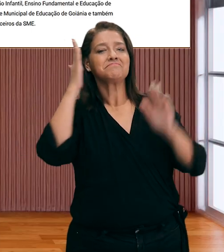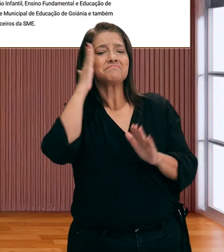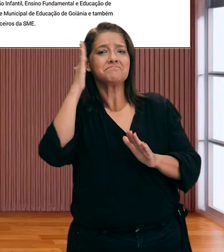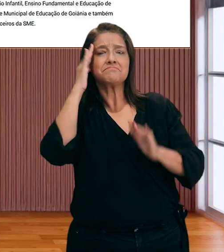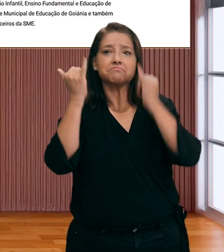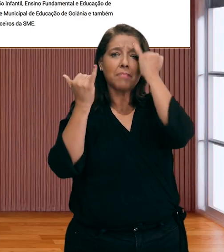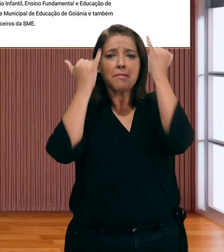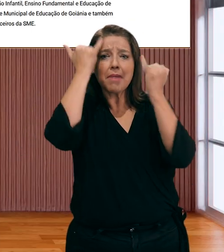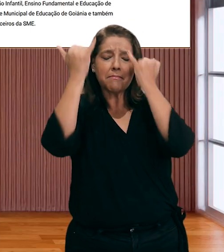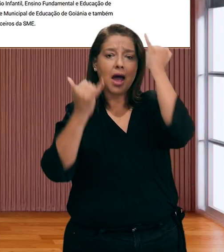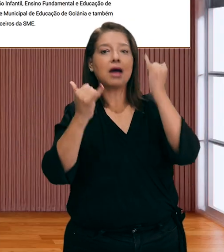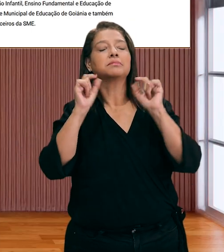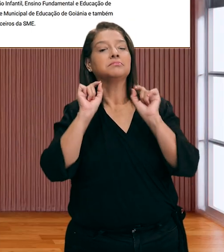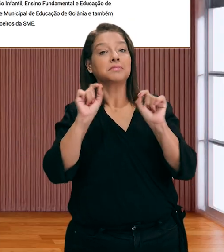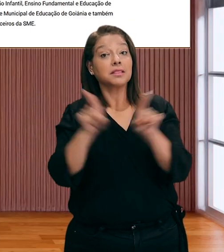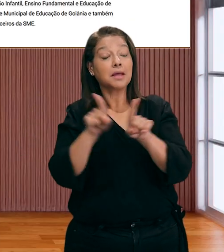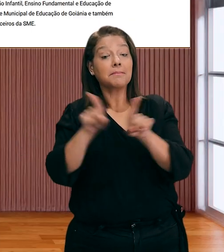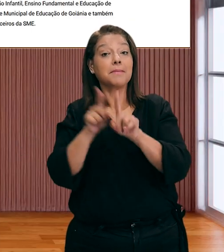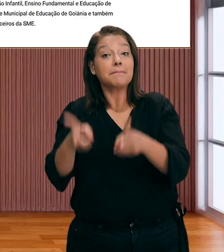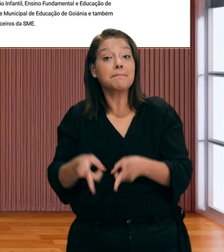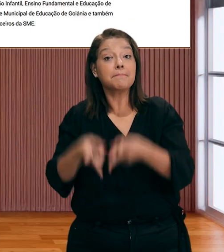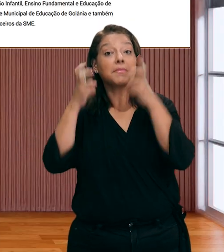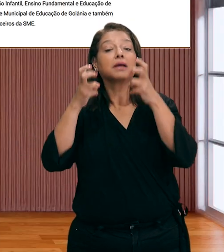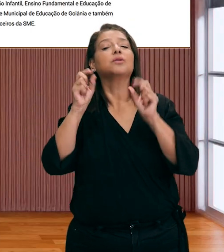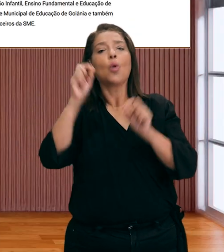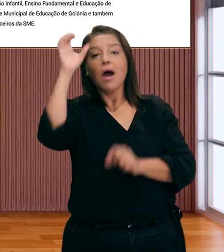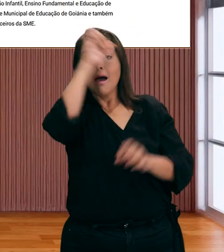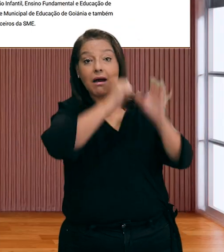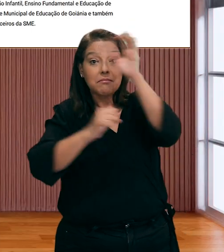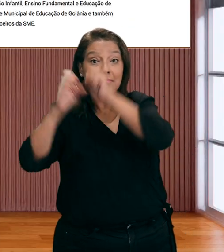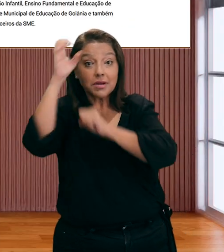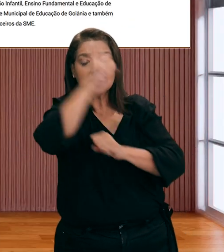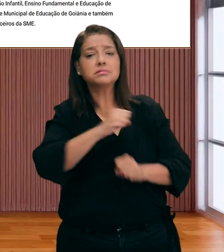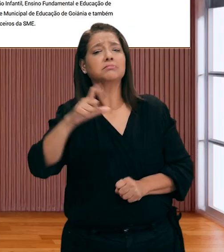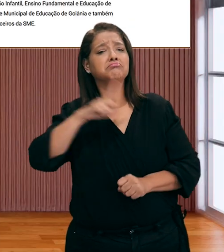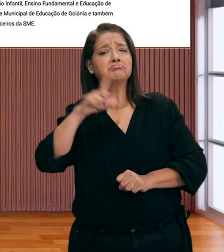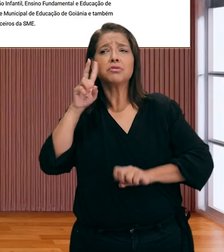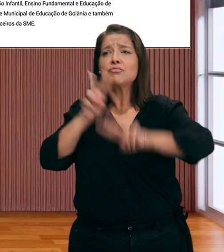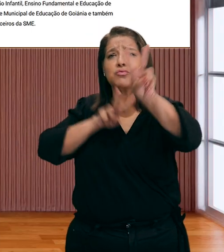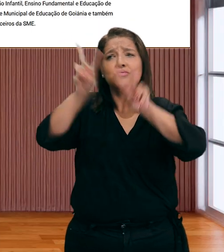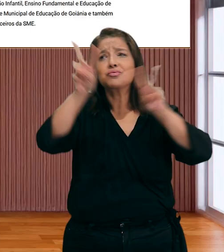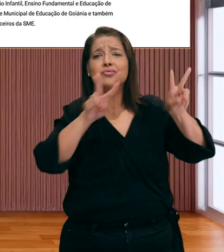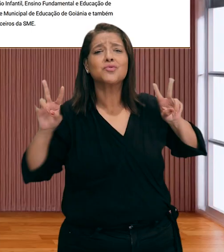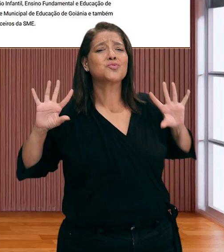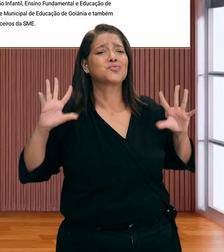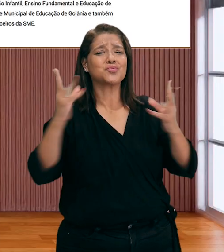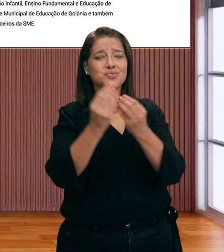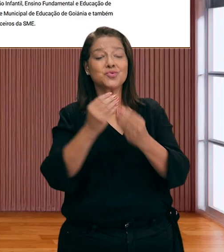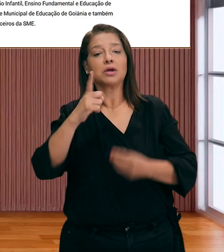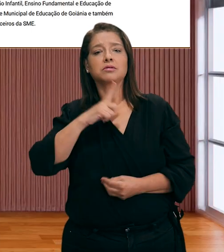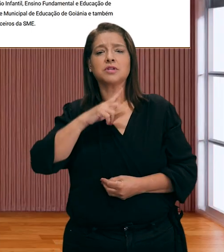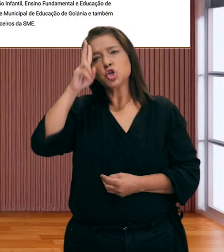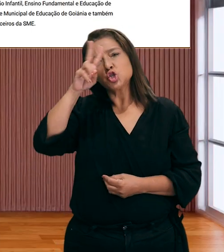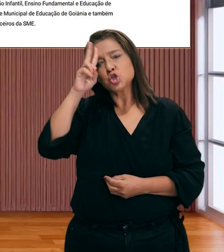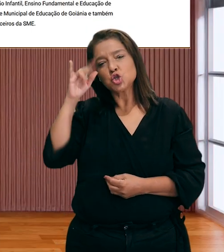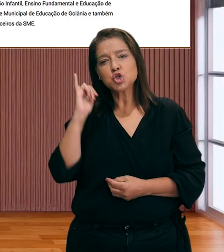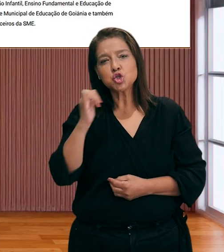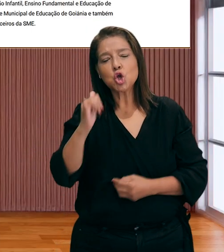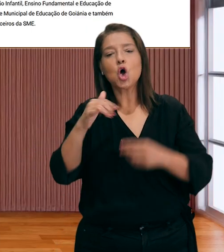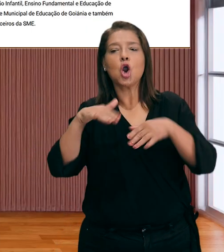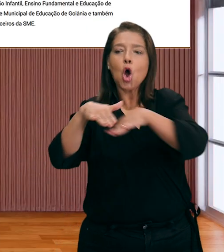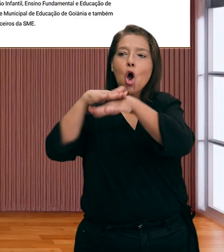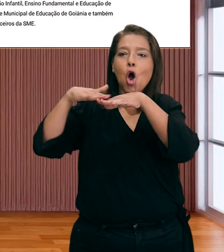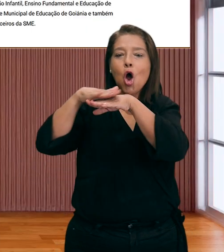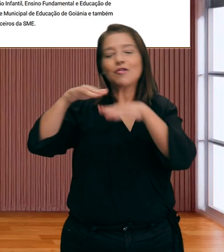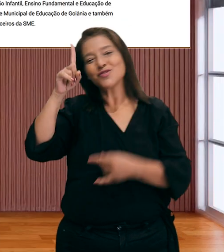mente, despertar ideias e perceber que o aprendizado está em tudo. Nas histórias